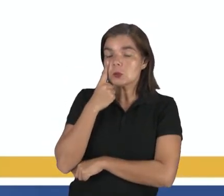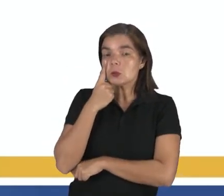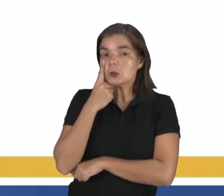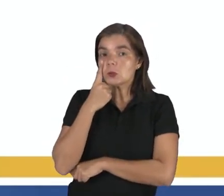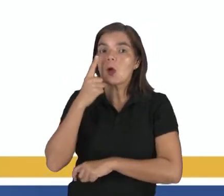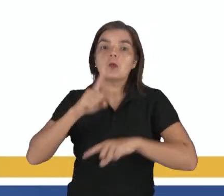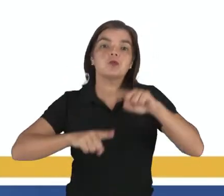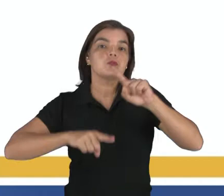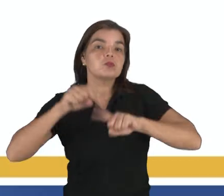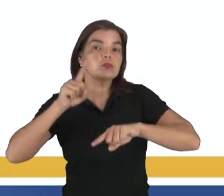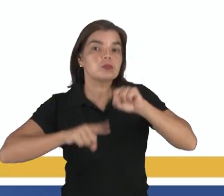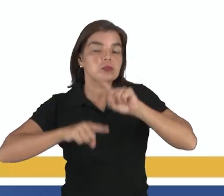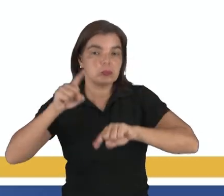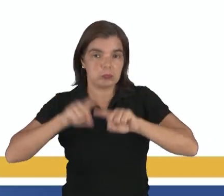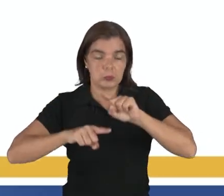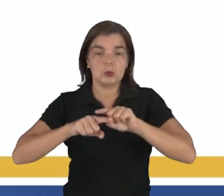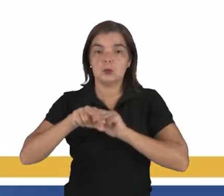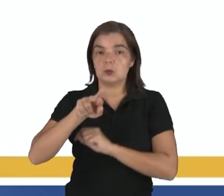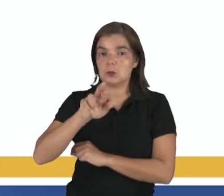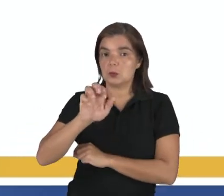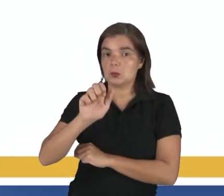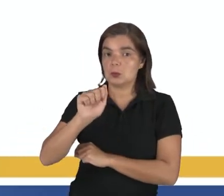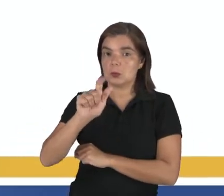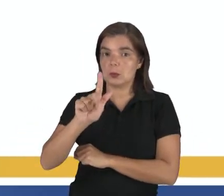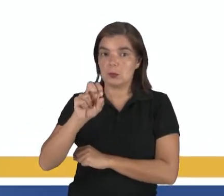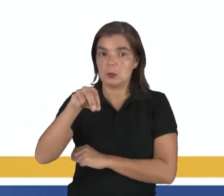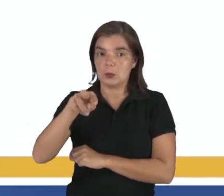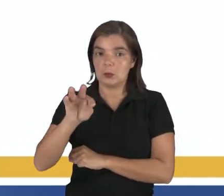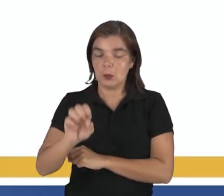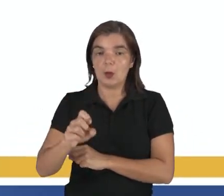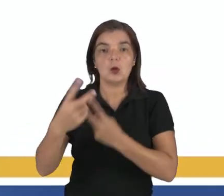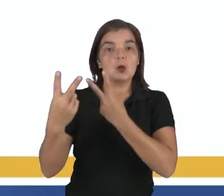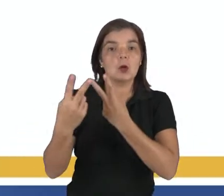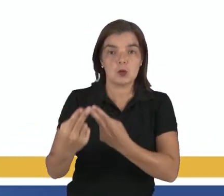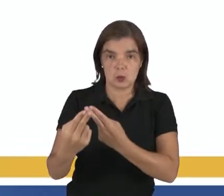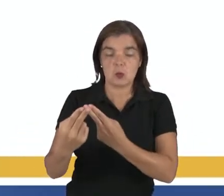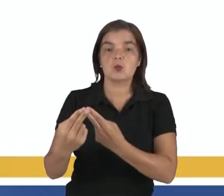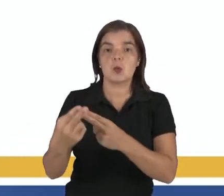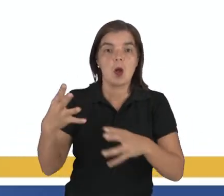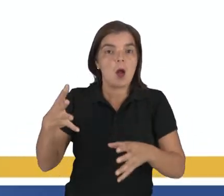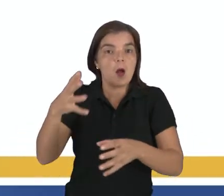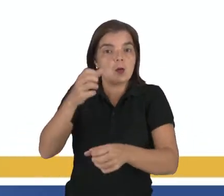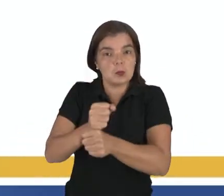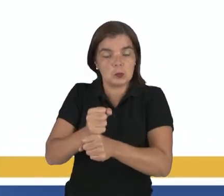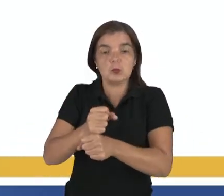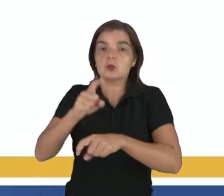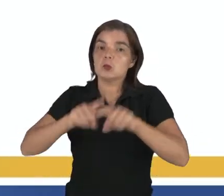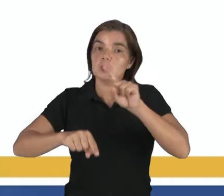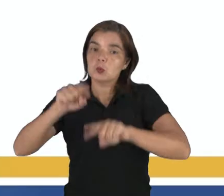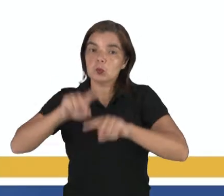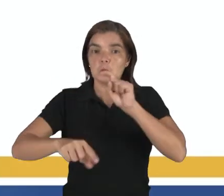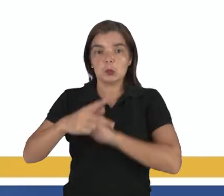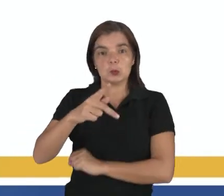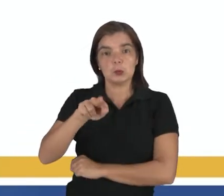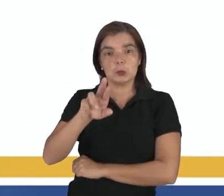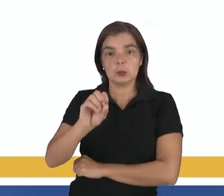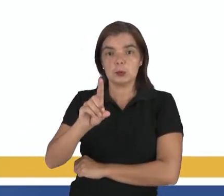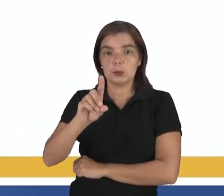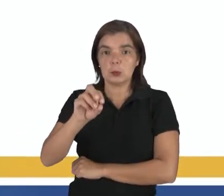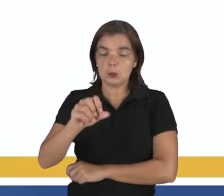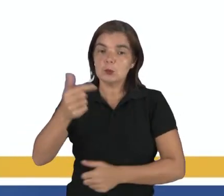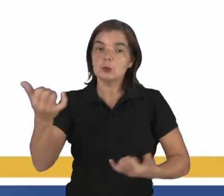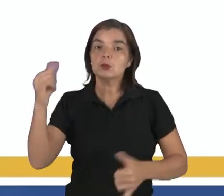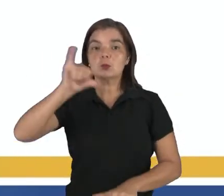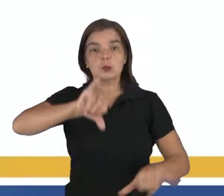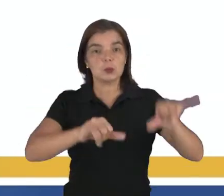a massa dos reagentes, ela precisa ser igual à soma das massas dos produtos presentes numa